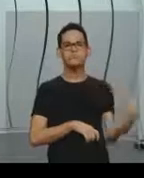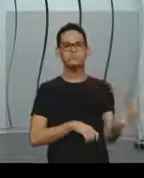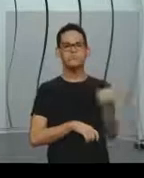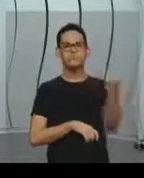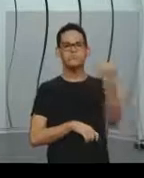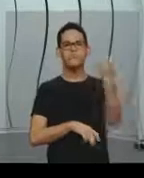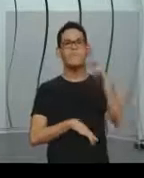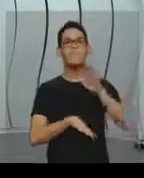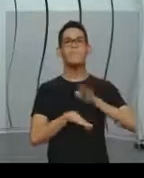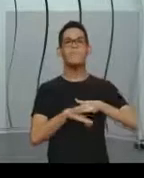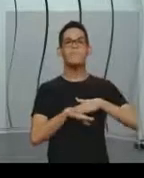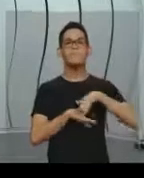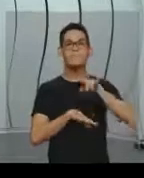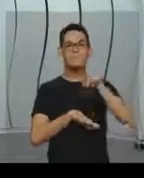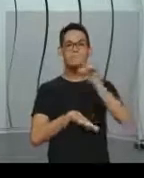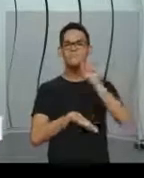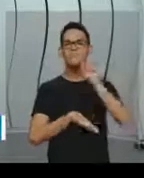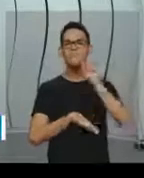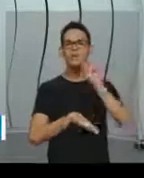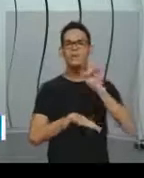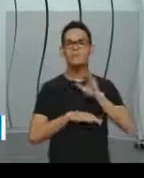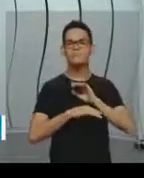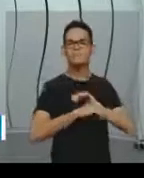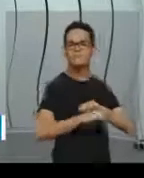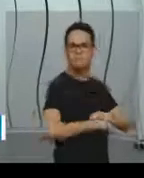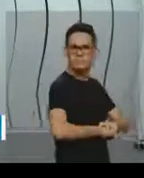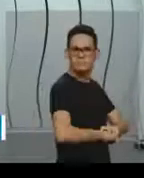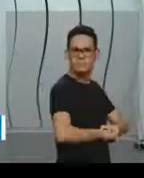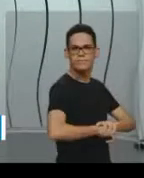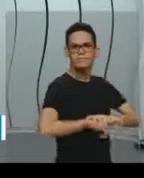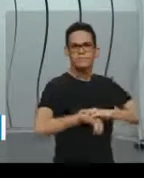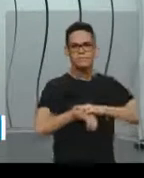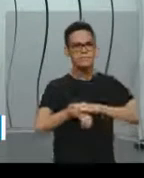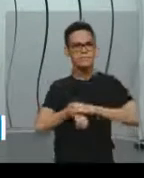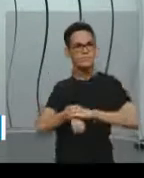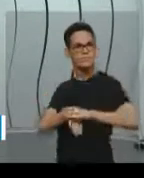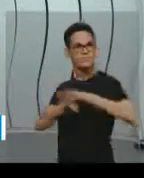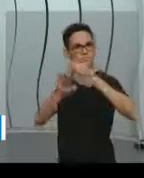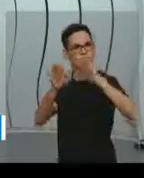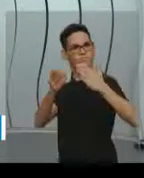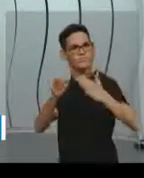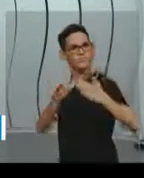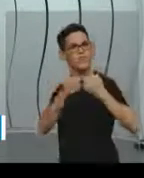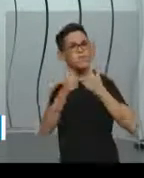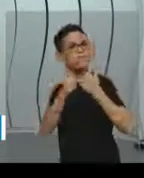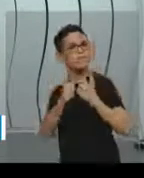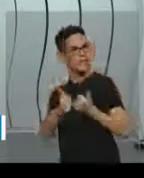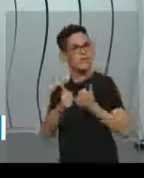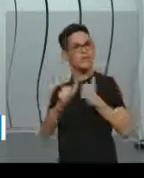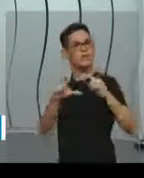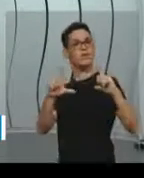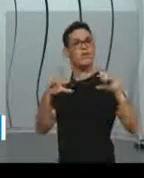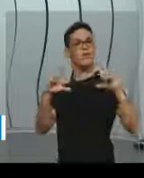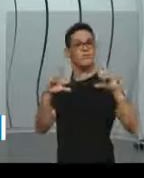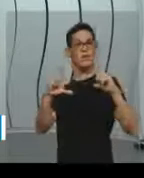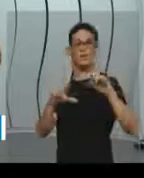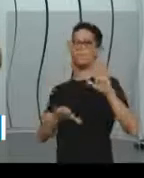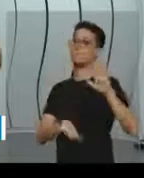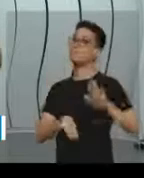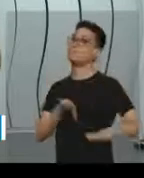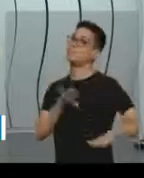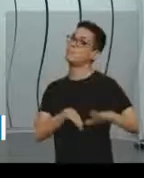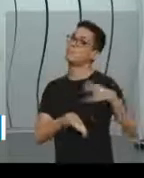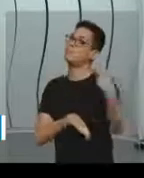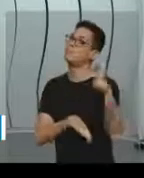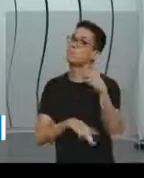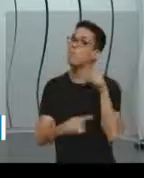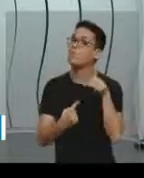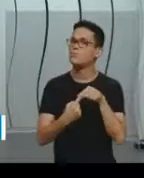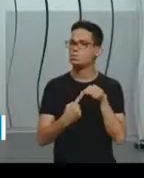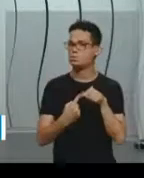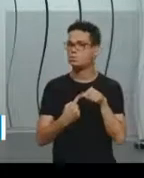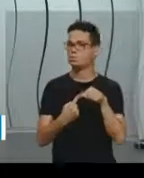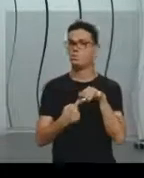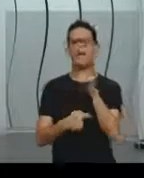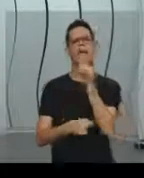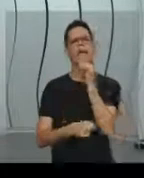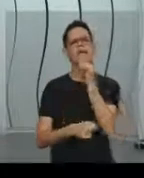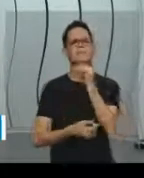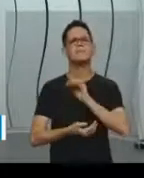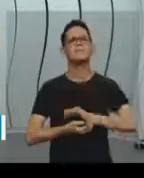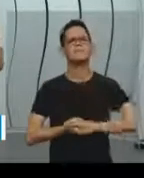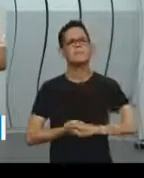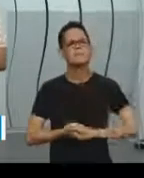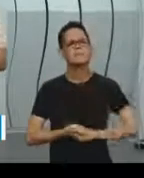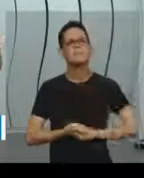você apareça de forma mais harmoniosa na sua fotografia. Ou não, depende da sua intenção. Por